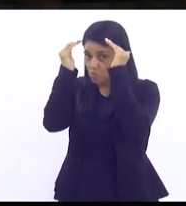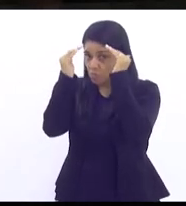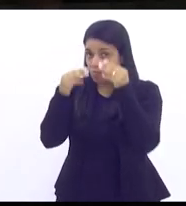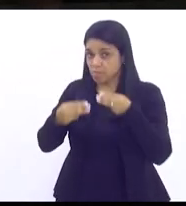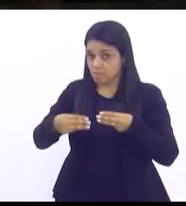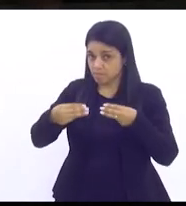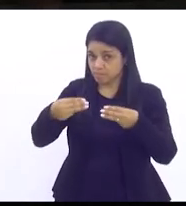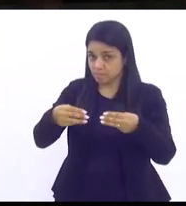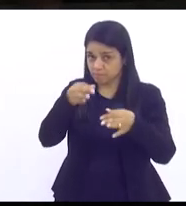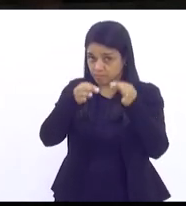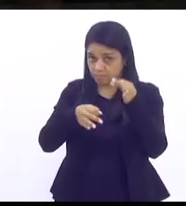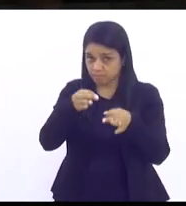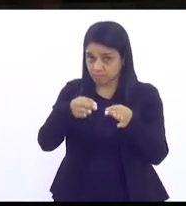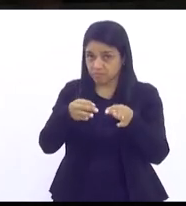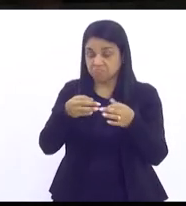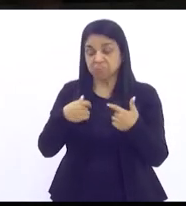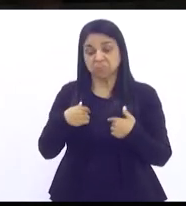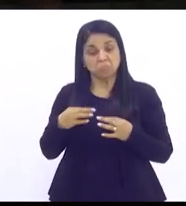aplauso geral.